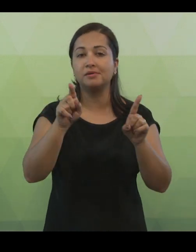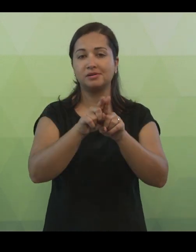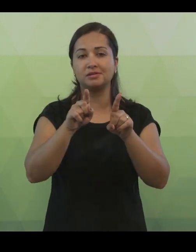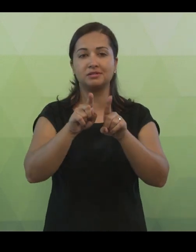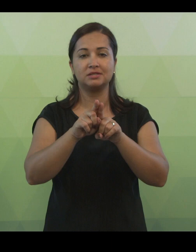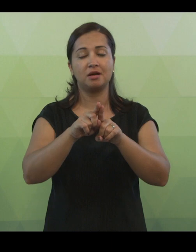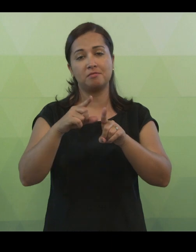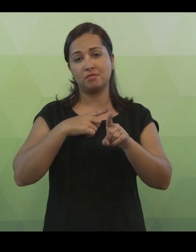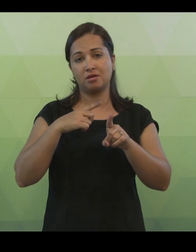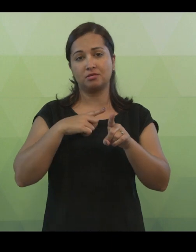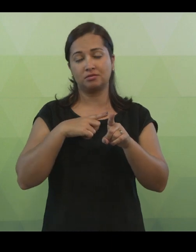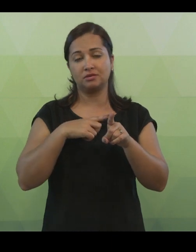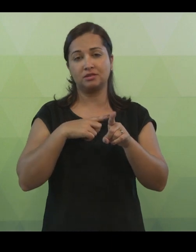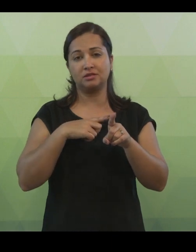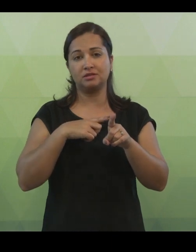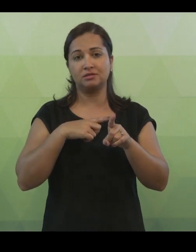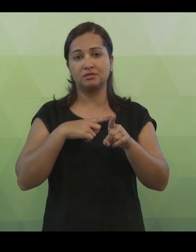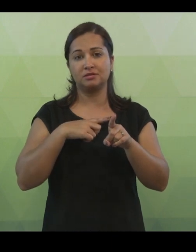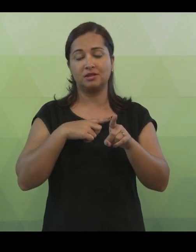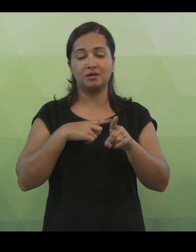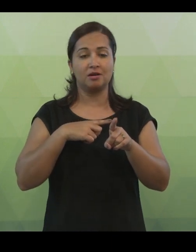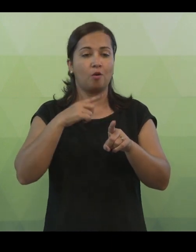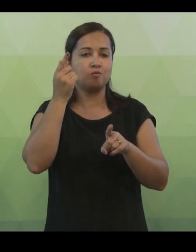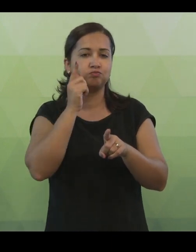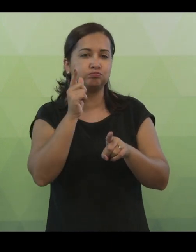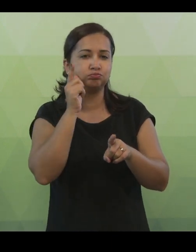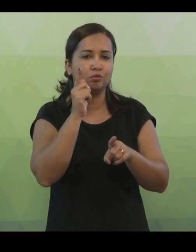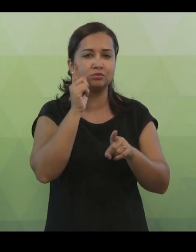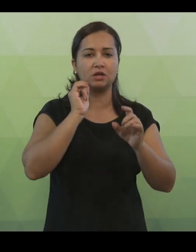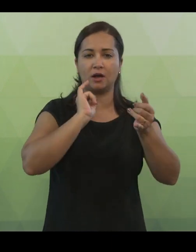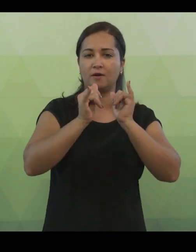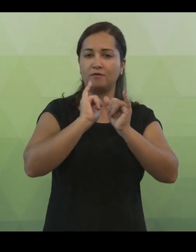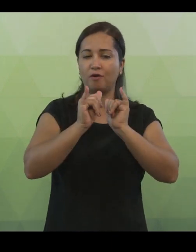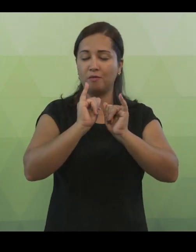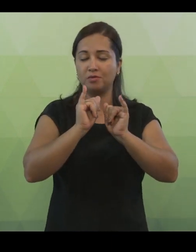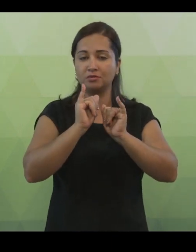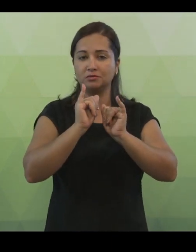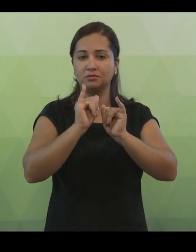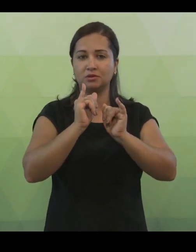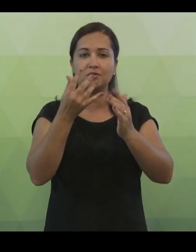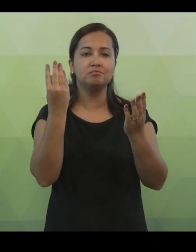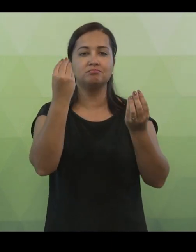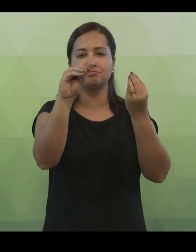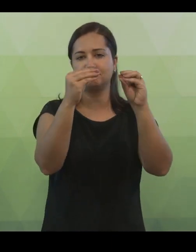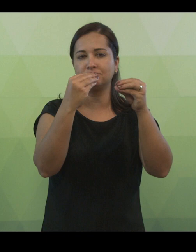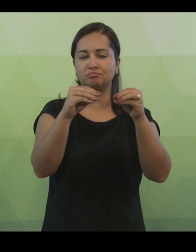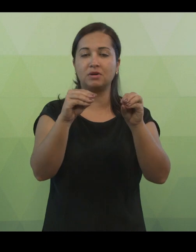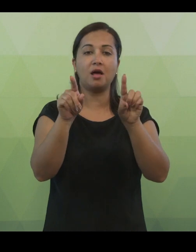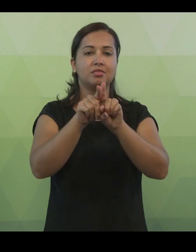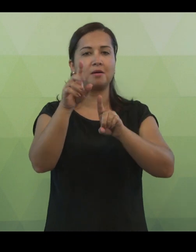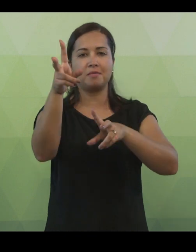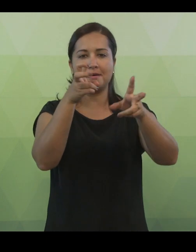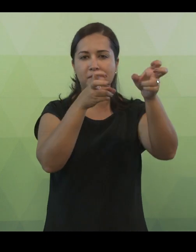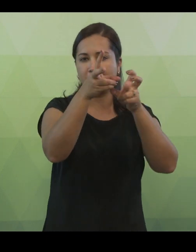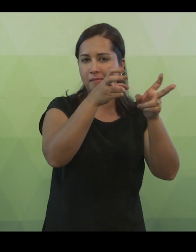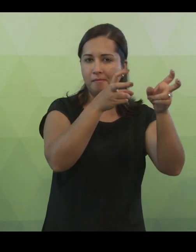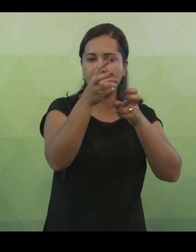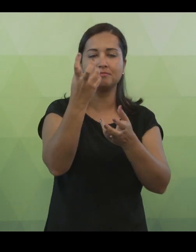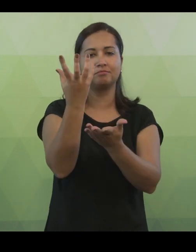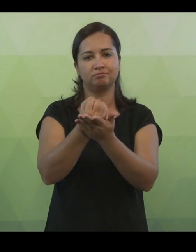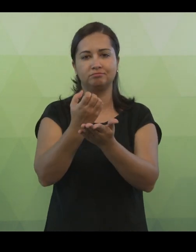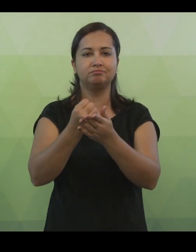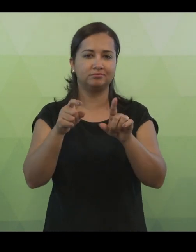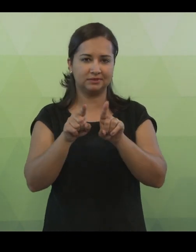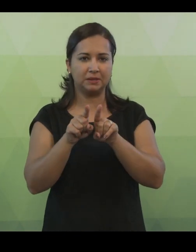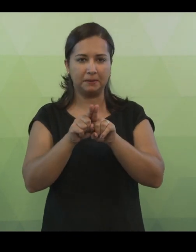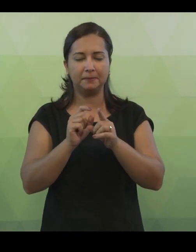dessa forma, tá? Então, toda informação, né, que tem na internet, elas estão disponibilizadas, né, estão disponíveis, né,